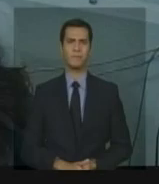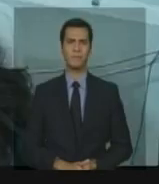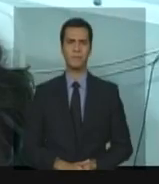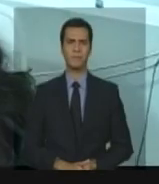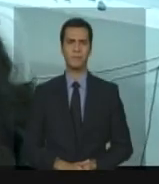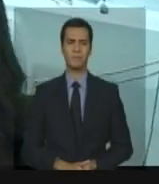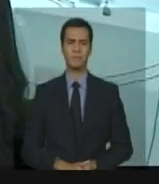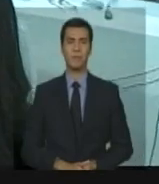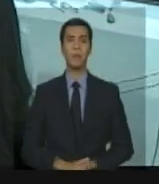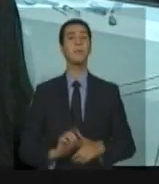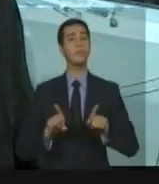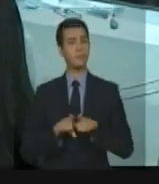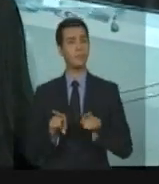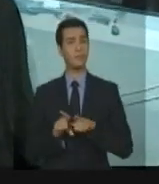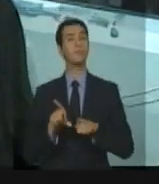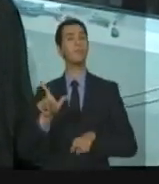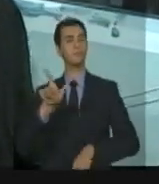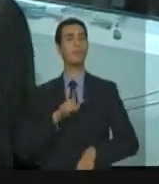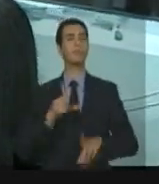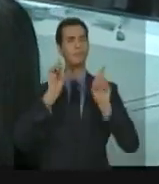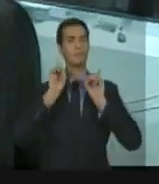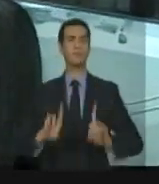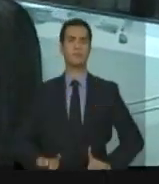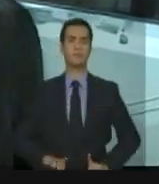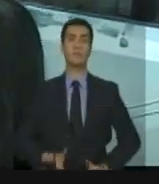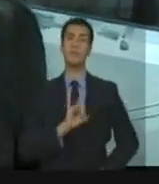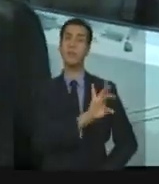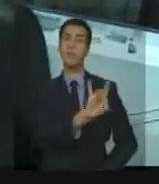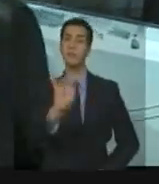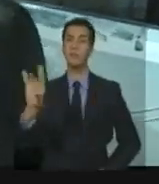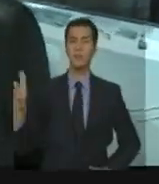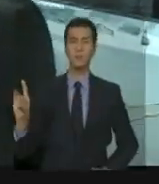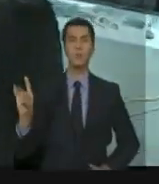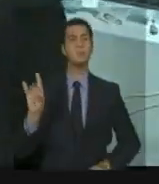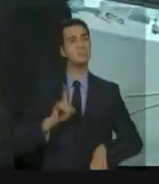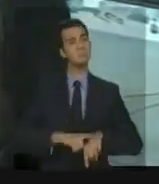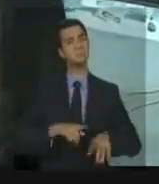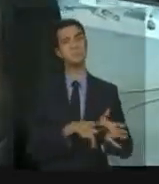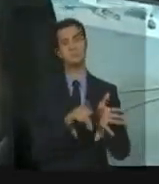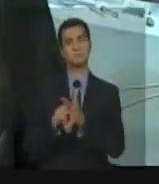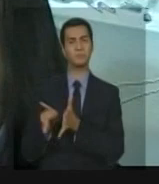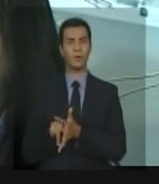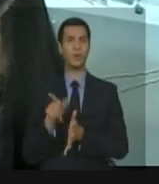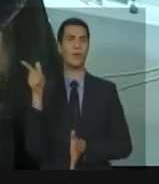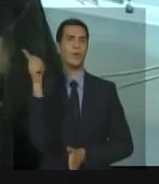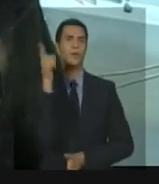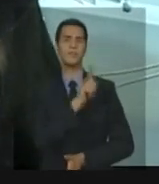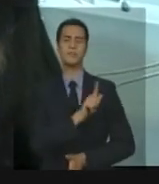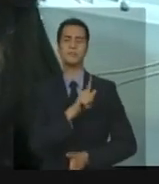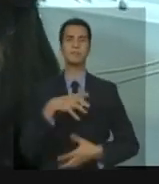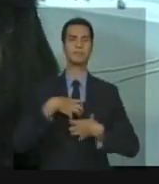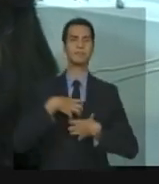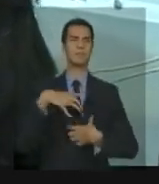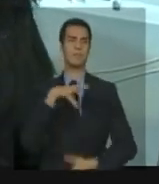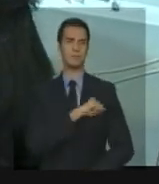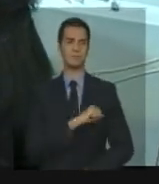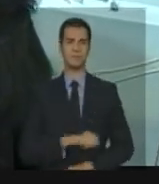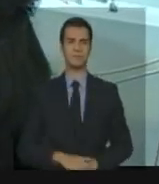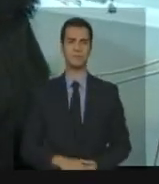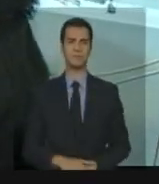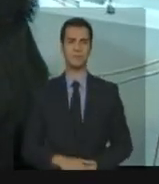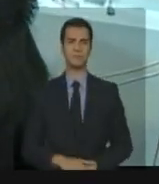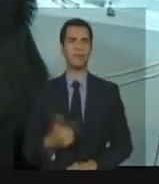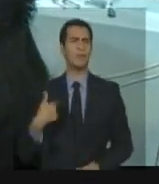e têm uma deficiência. Cada uma, a seu tempo, descobriu o amor, como a Mara. Eu lembro a primeira vez que ele me deu um